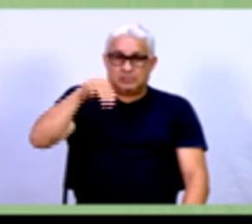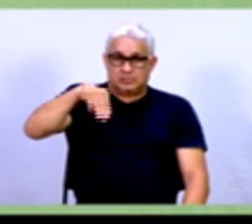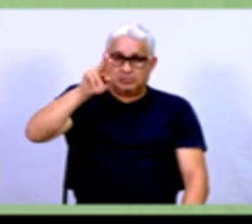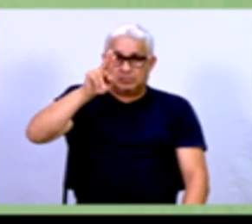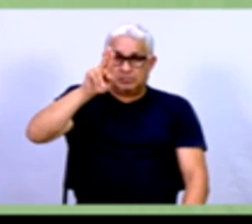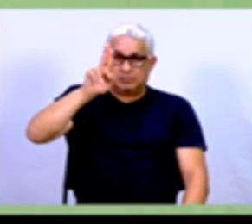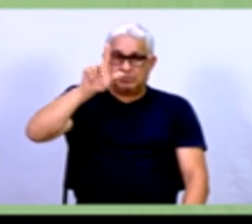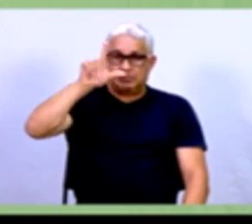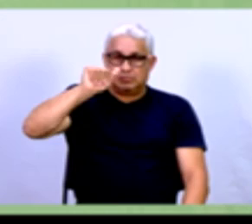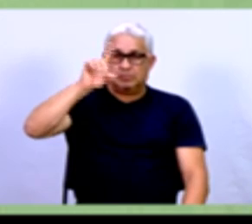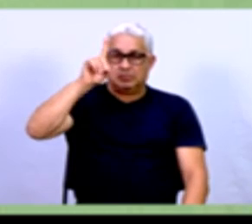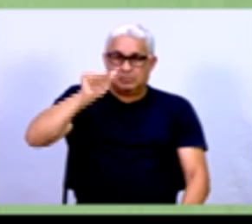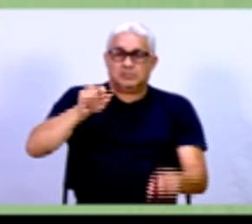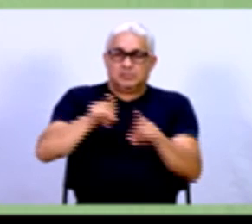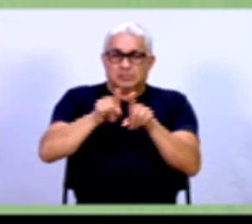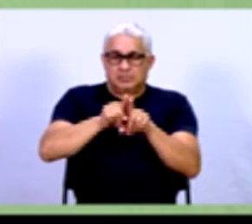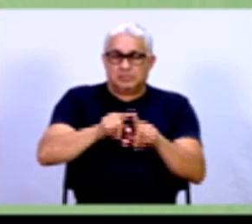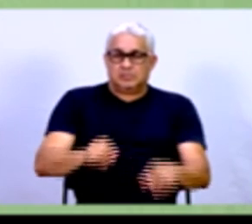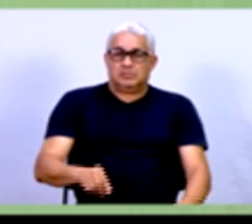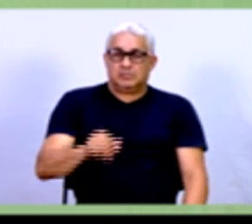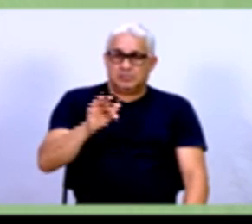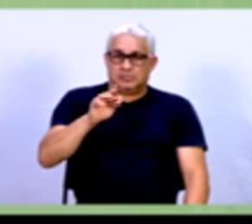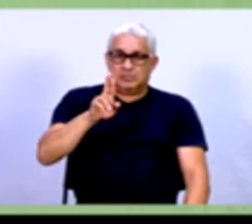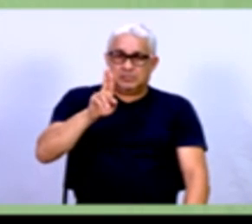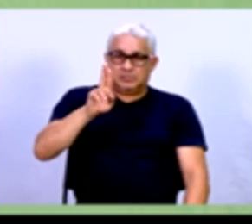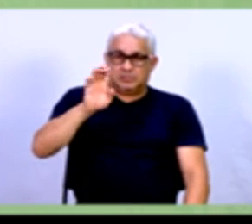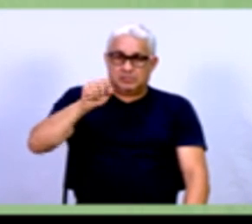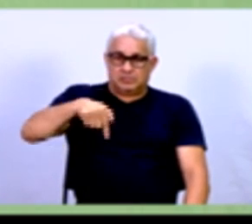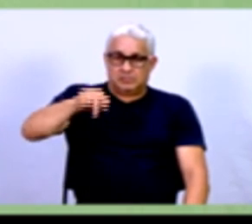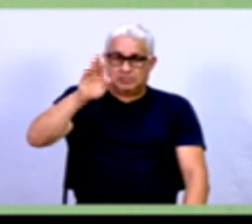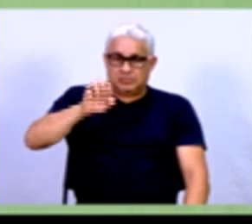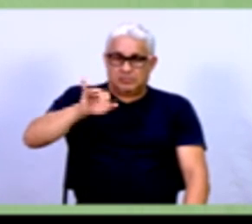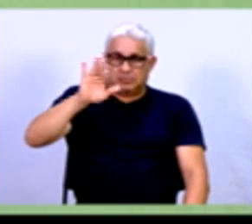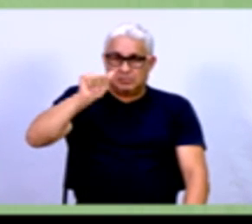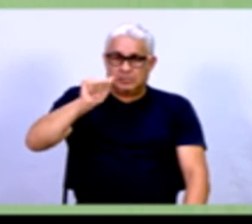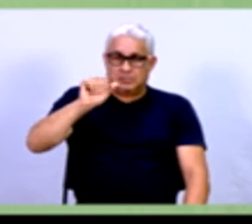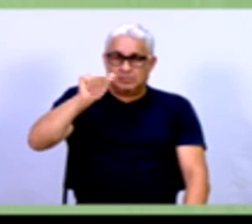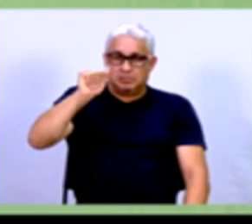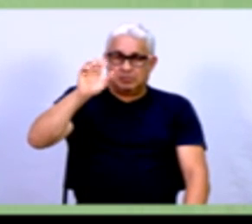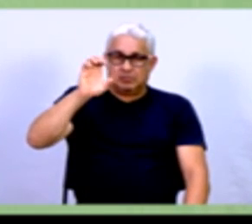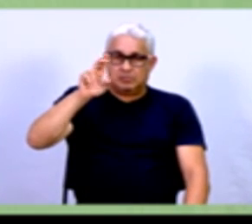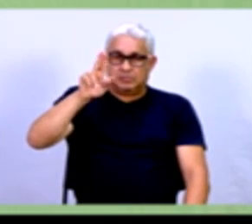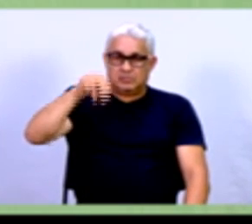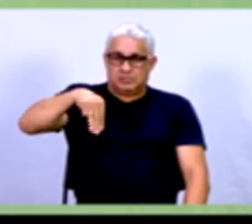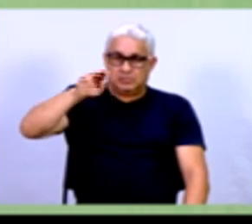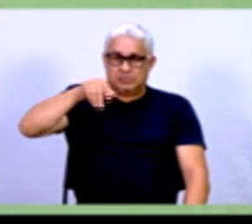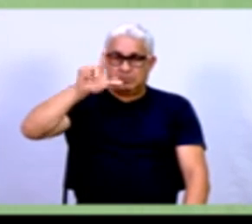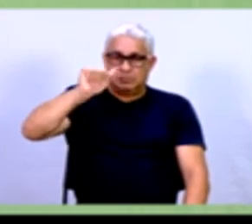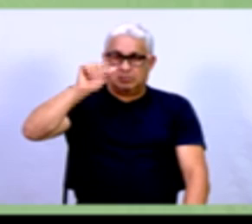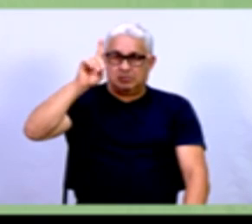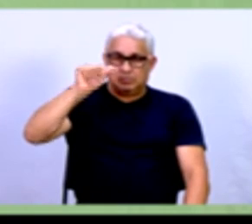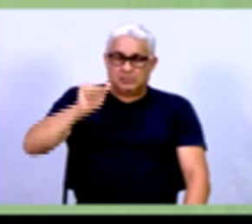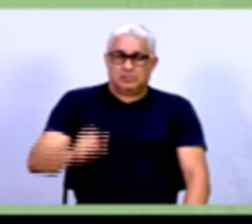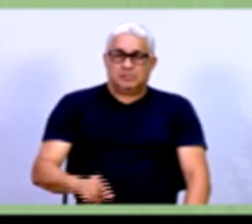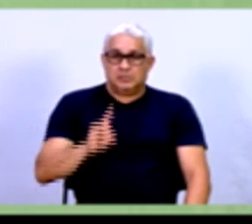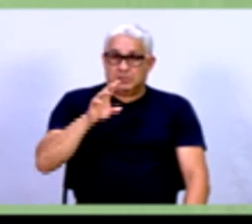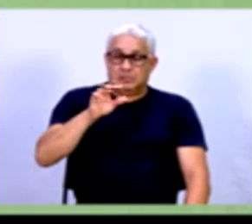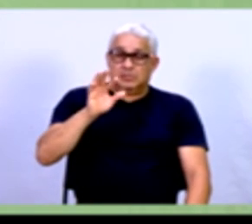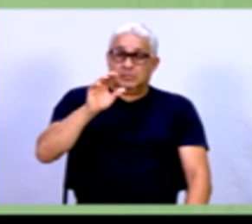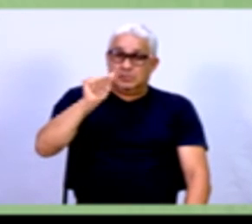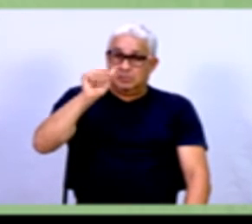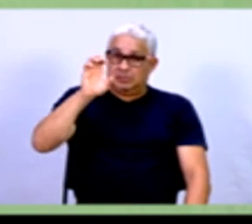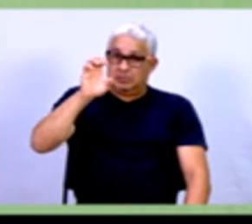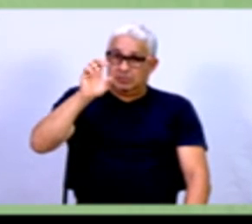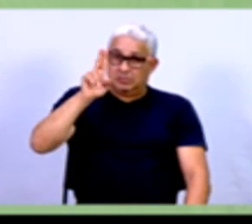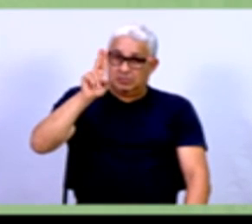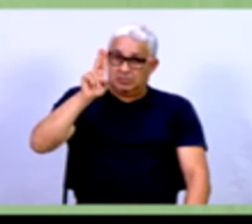a frequência acumulada. Geralmente não pede-se essa frequência relativa acumulada, ele pede só a frequência acumulada, que foi o que a